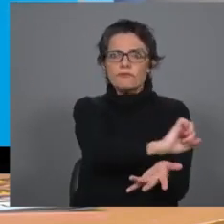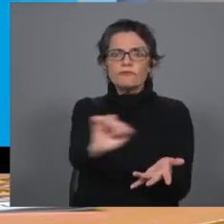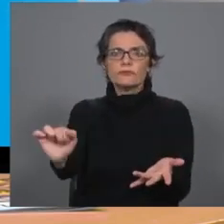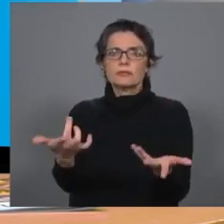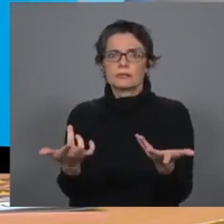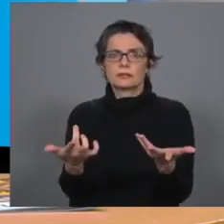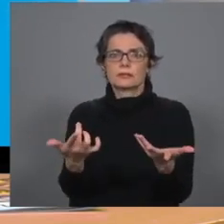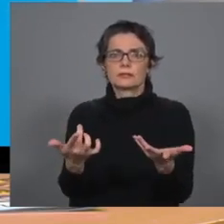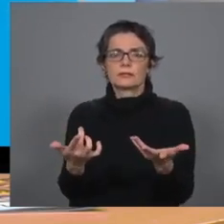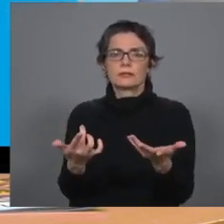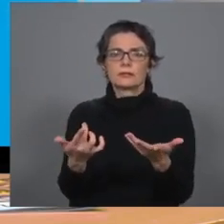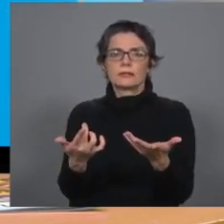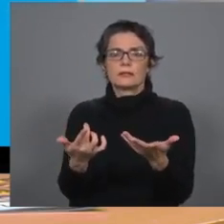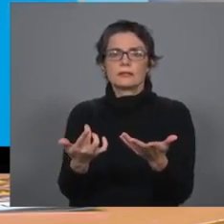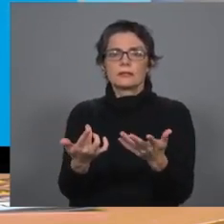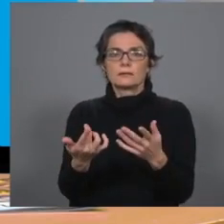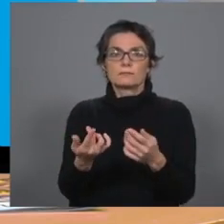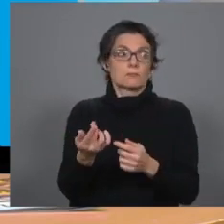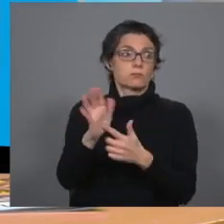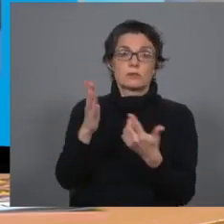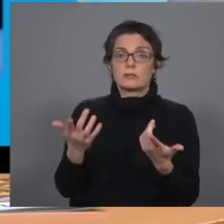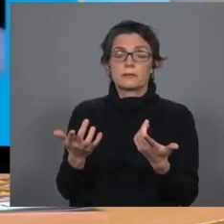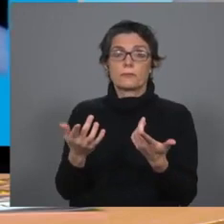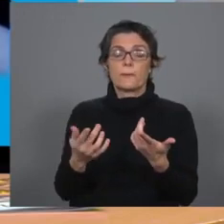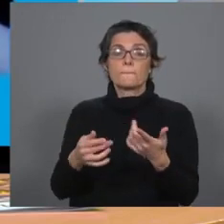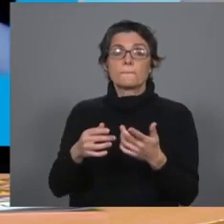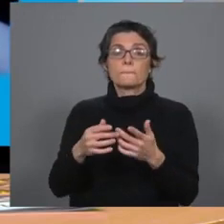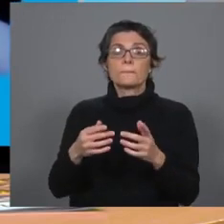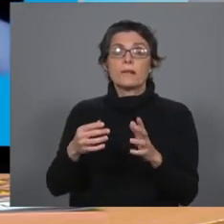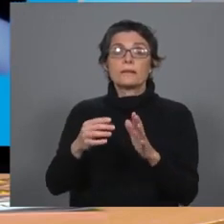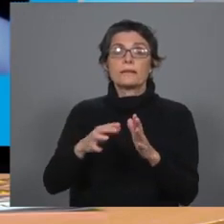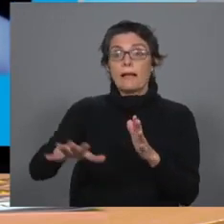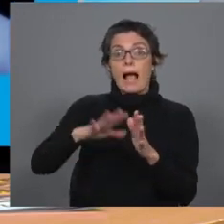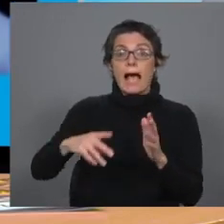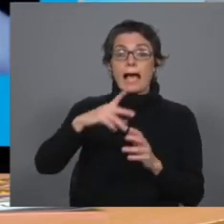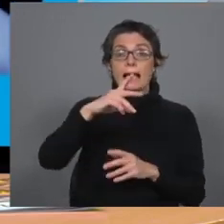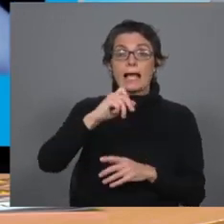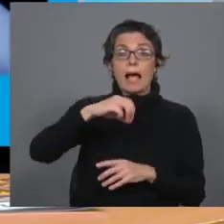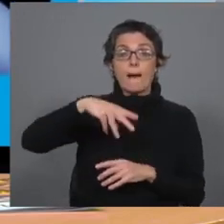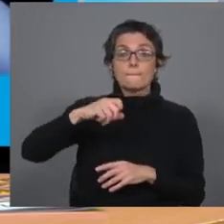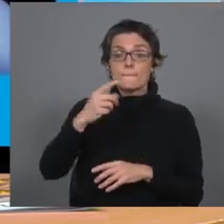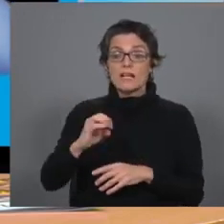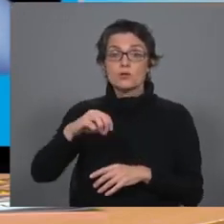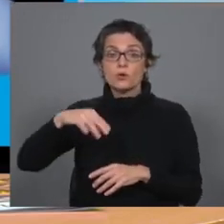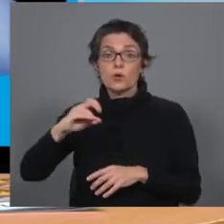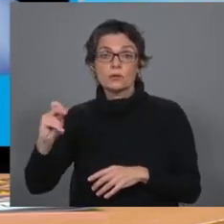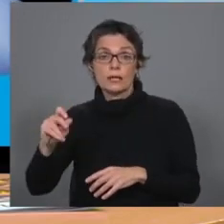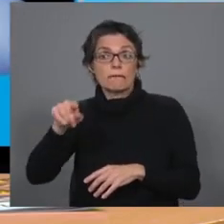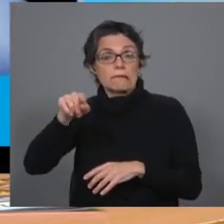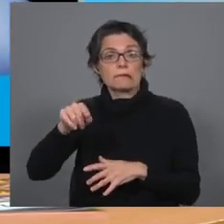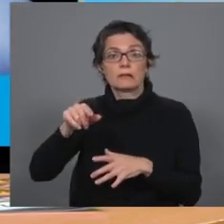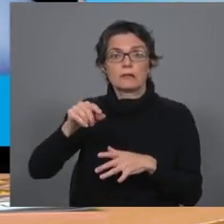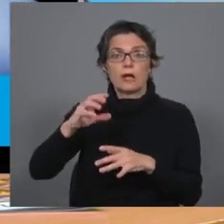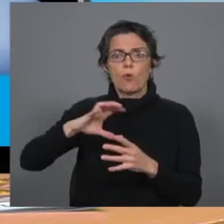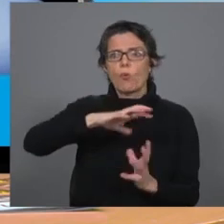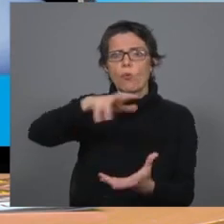é continuamente, os missionários que vivem na Amazónia ou que vivem em outras zonas onde também o planeta está a ser